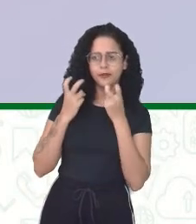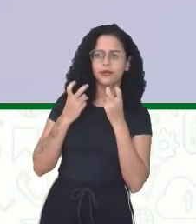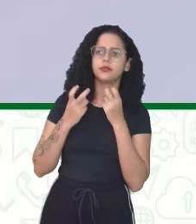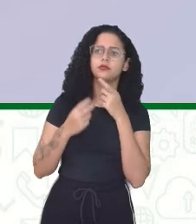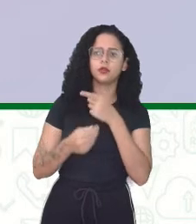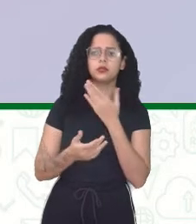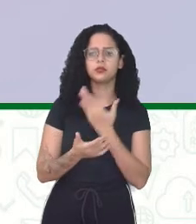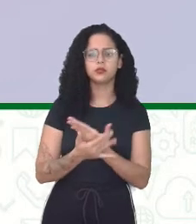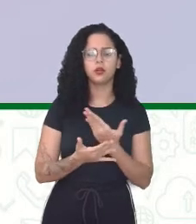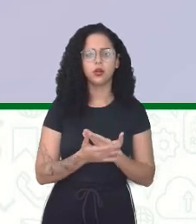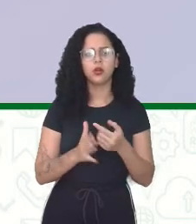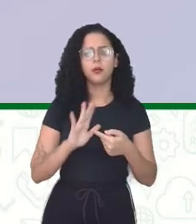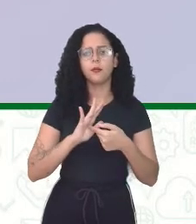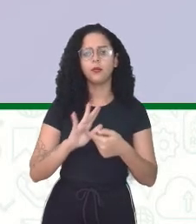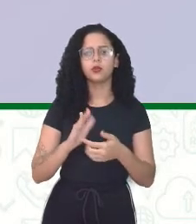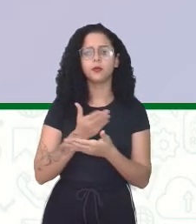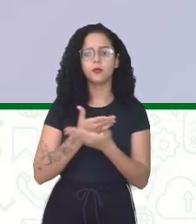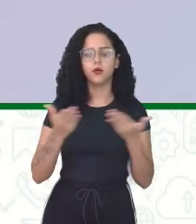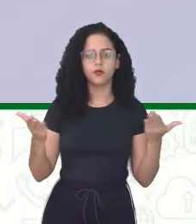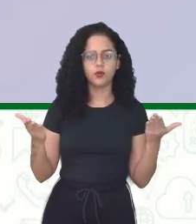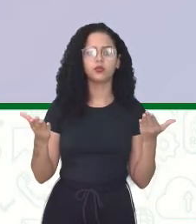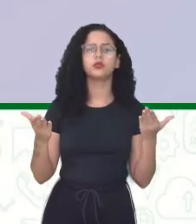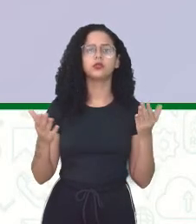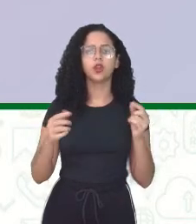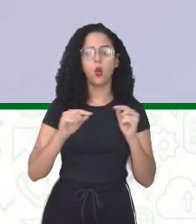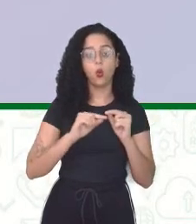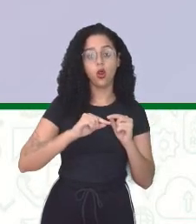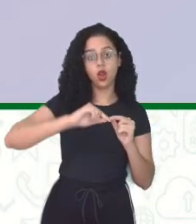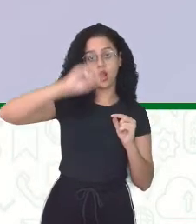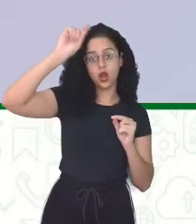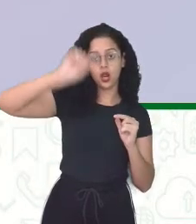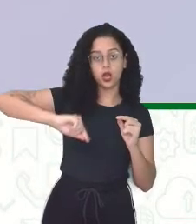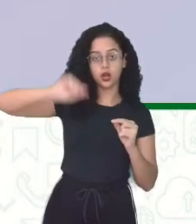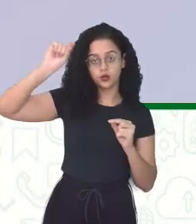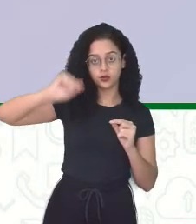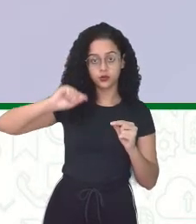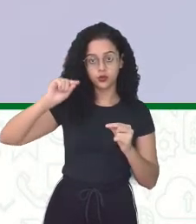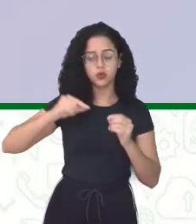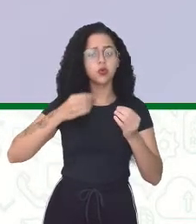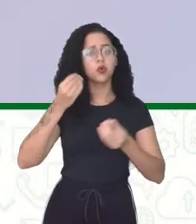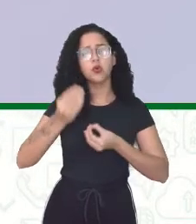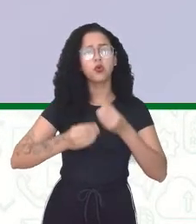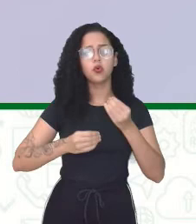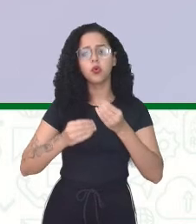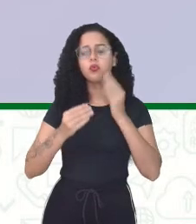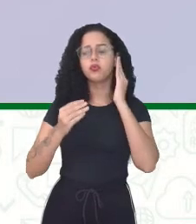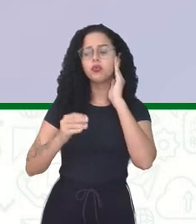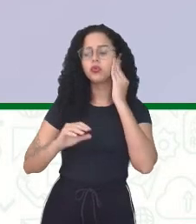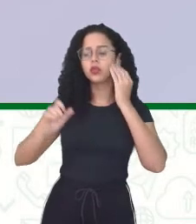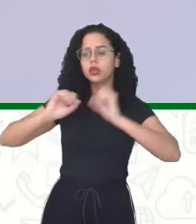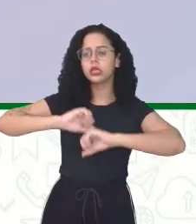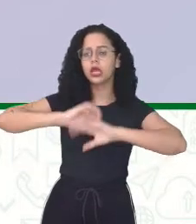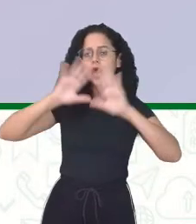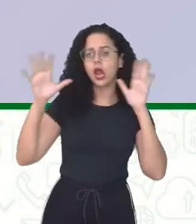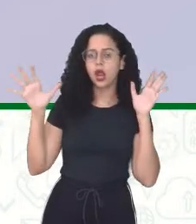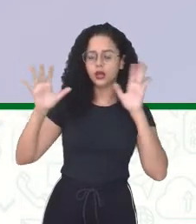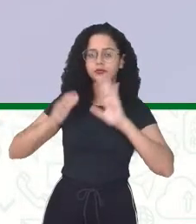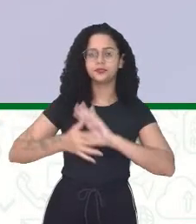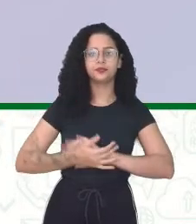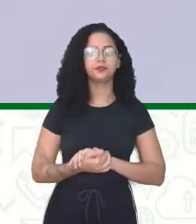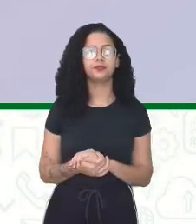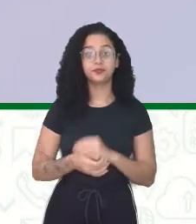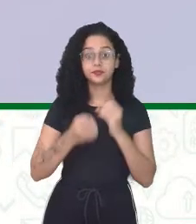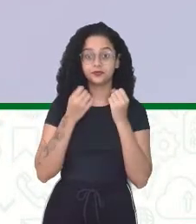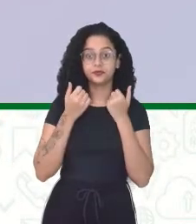essa aula foi para mostrar para você o gráfico, tá? E como você interpretar isso aí,